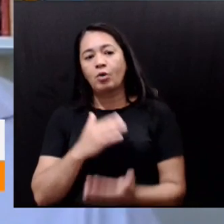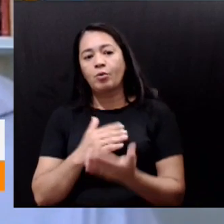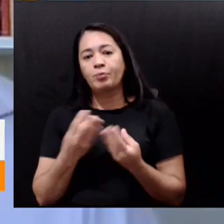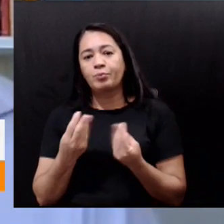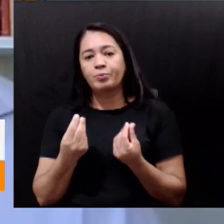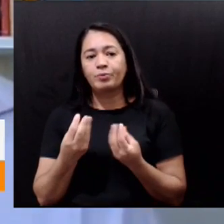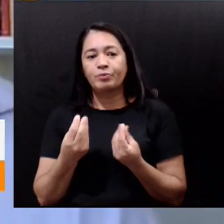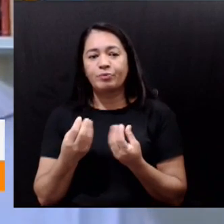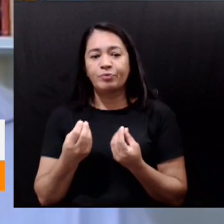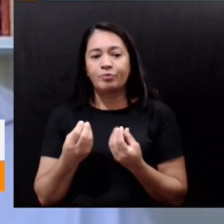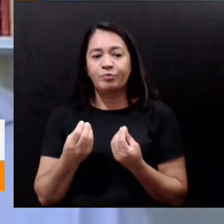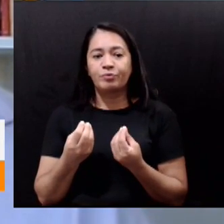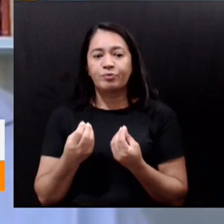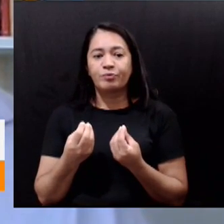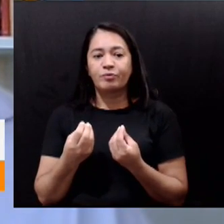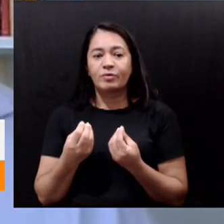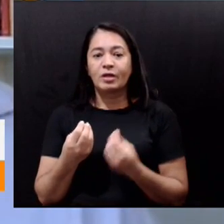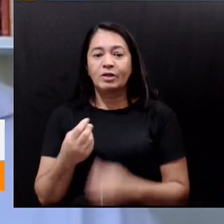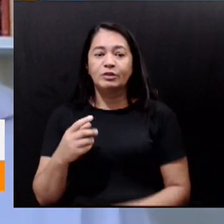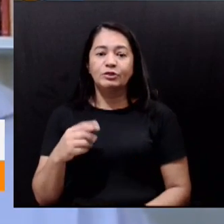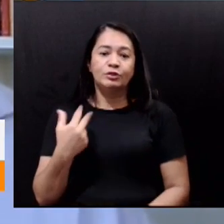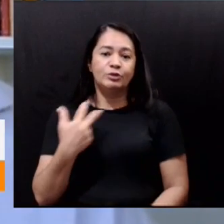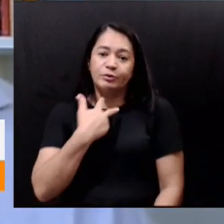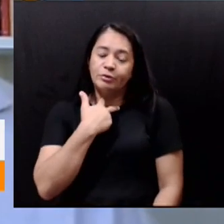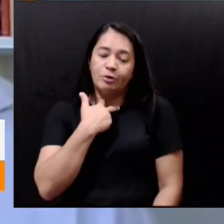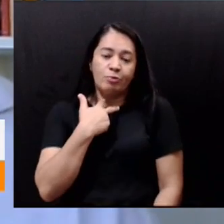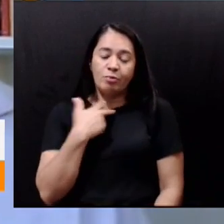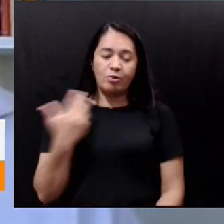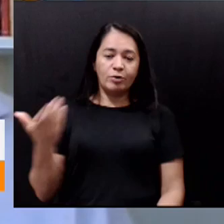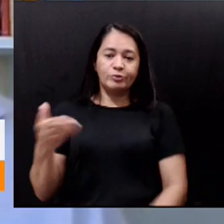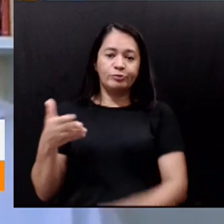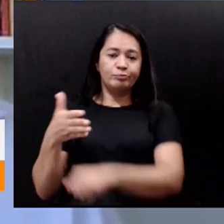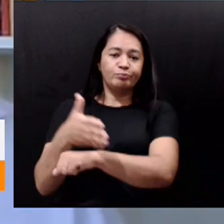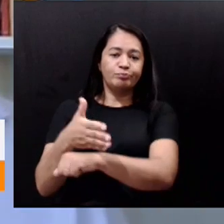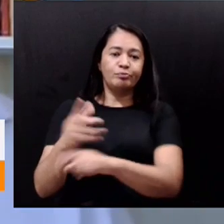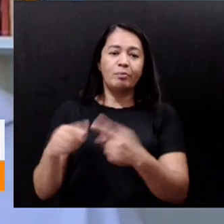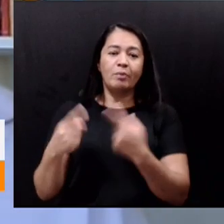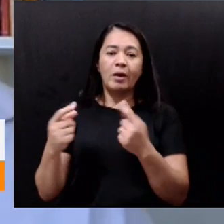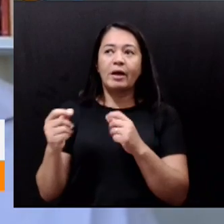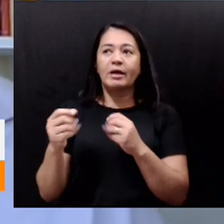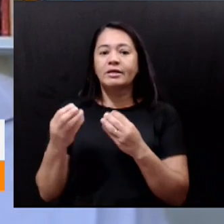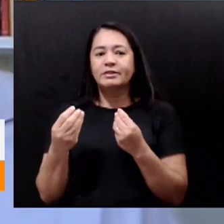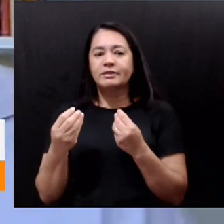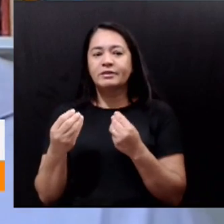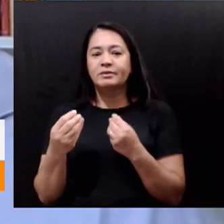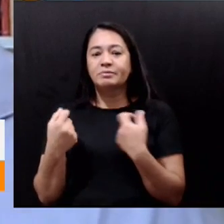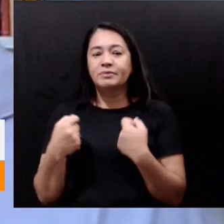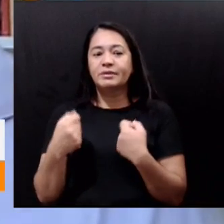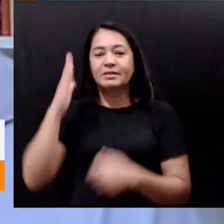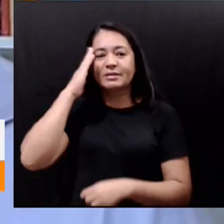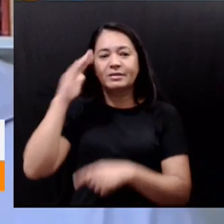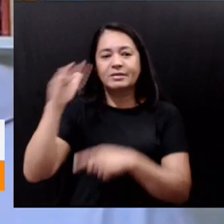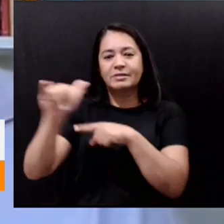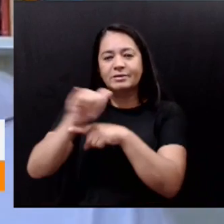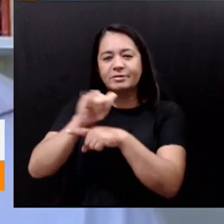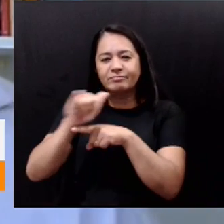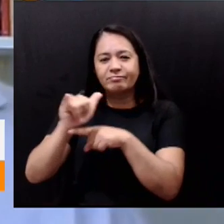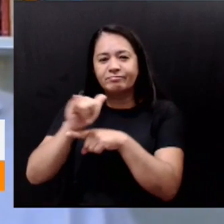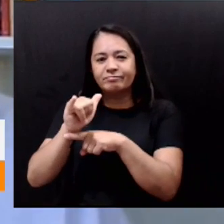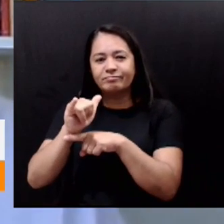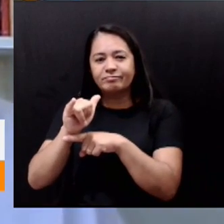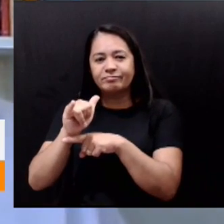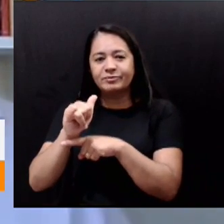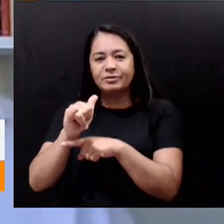algo onde a gente não pode interferir de fato. Mas a gente tem que saber dos recursos, né, de uma maneira